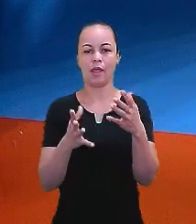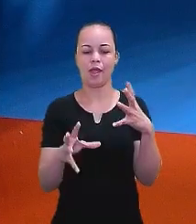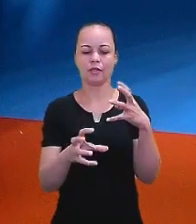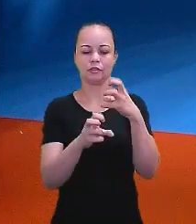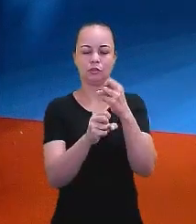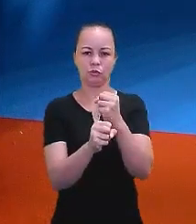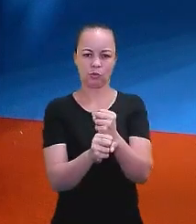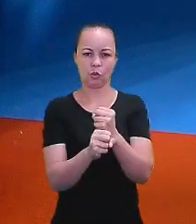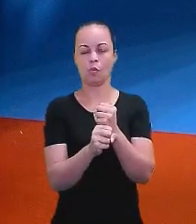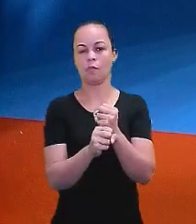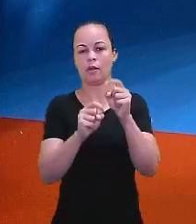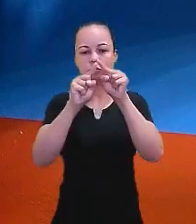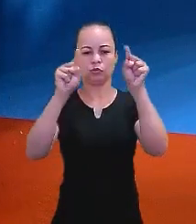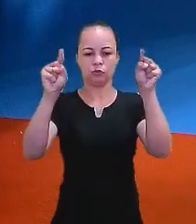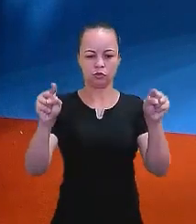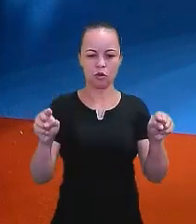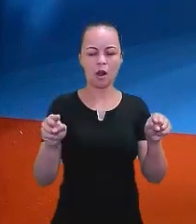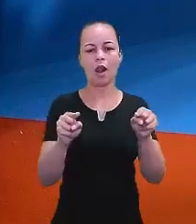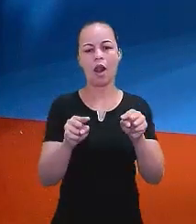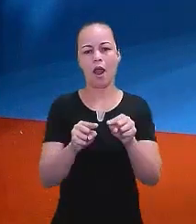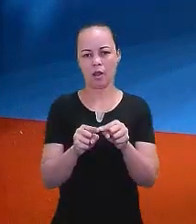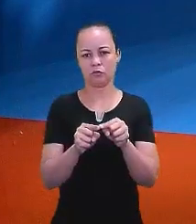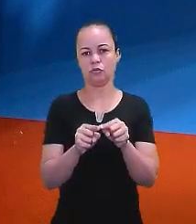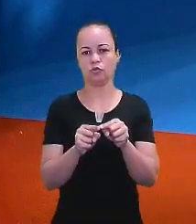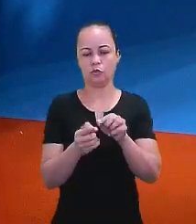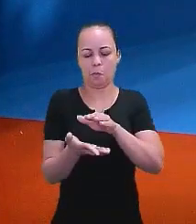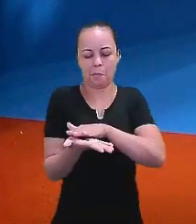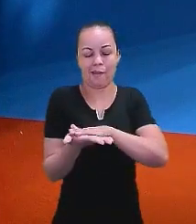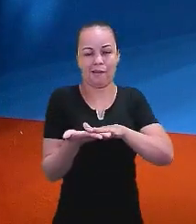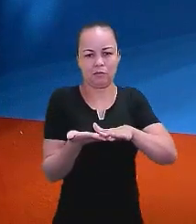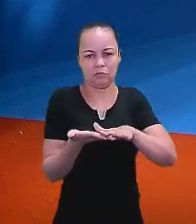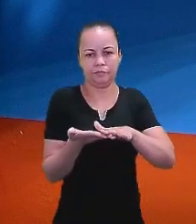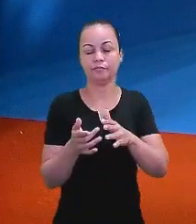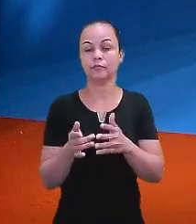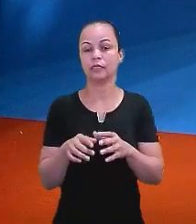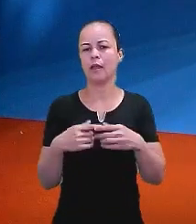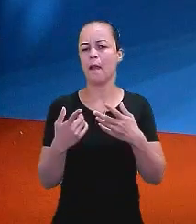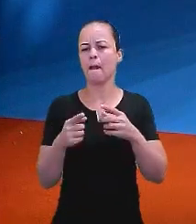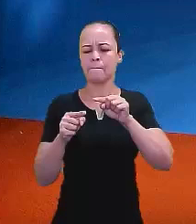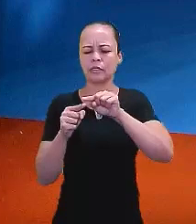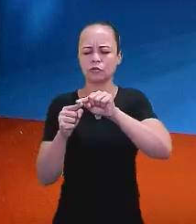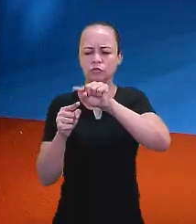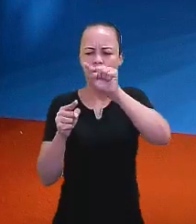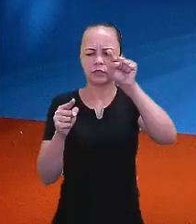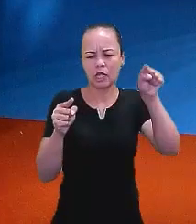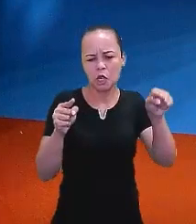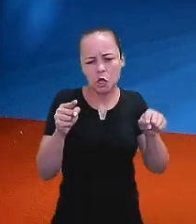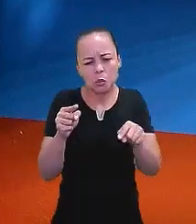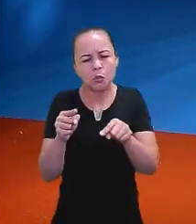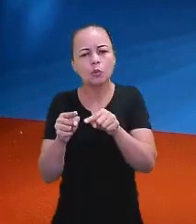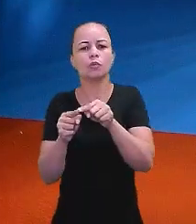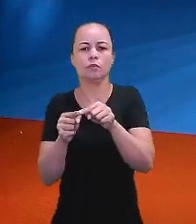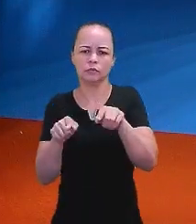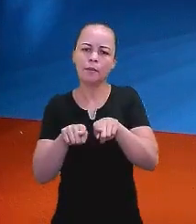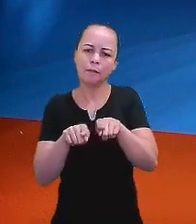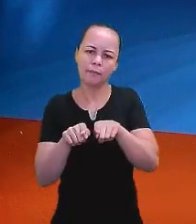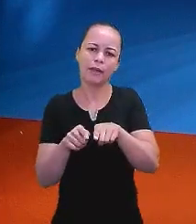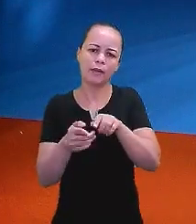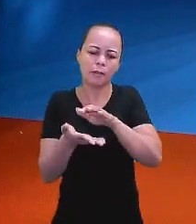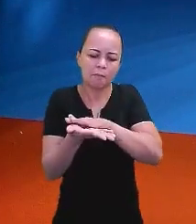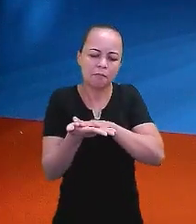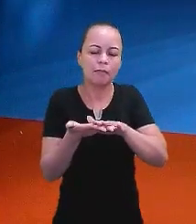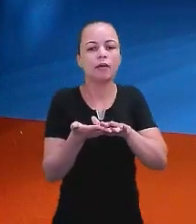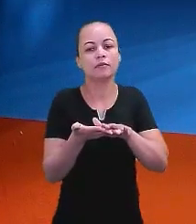figura plana, Porque a circunferência, o círculo, ele é uma figura plana também, Então,